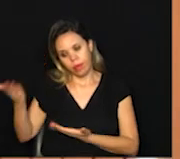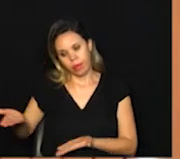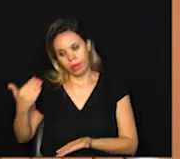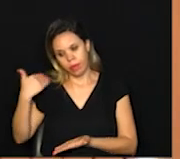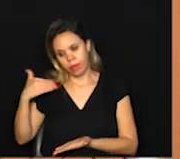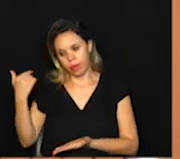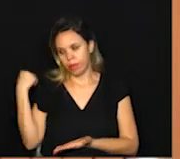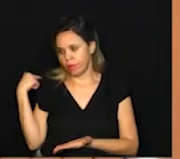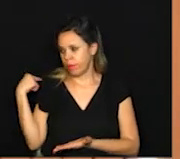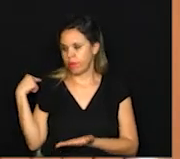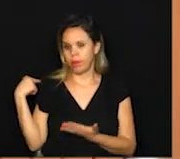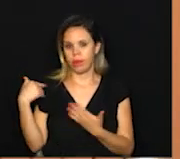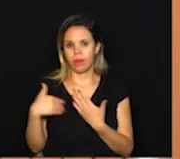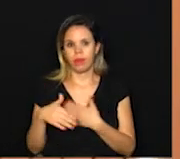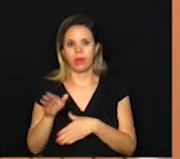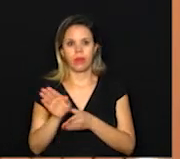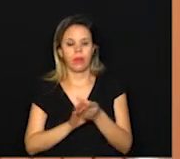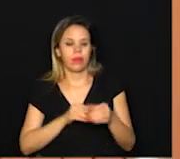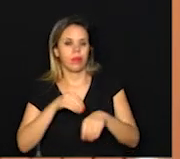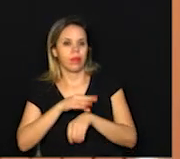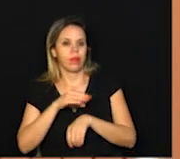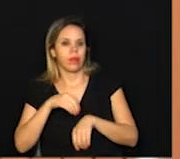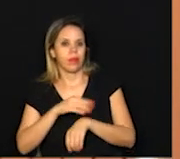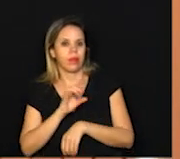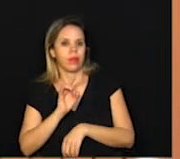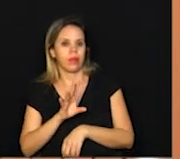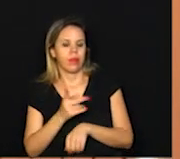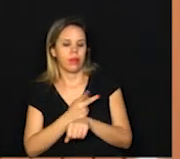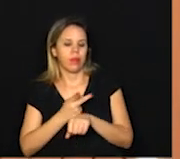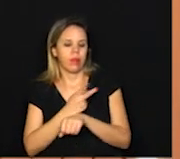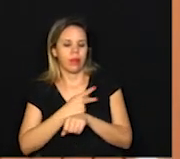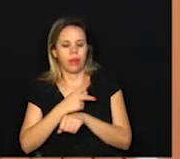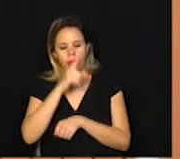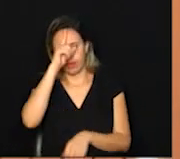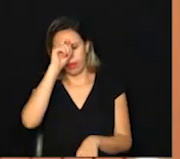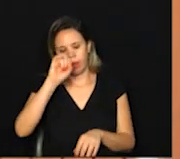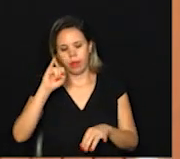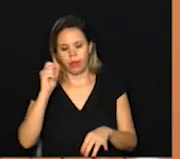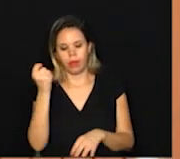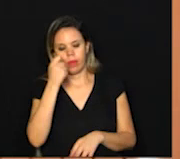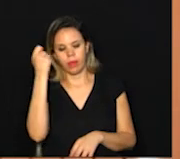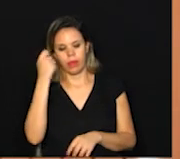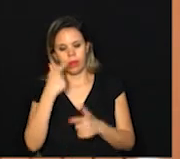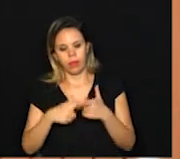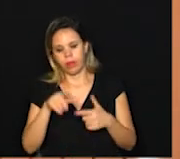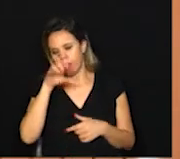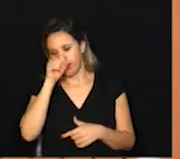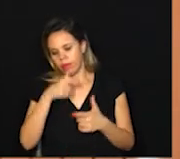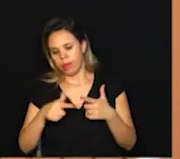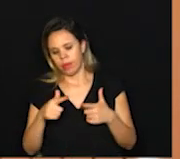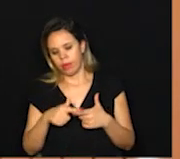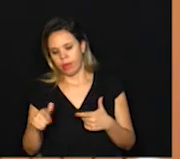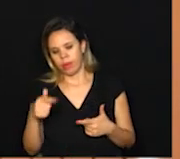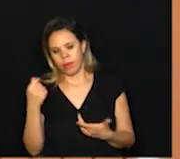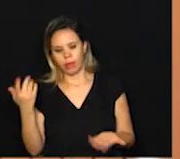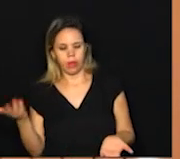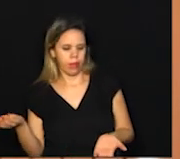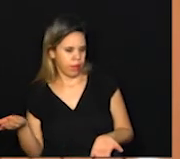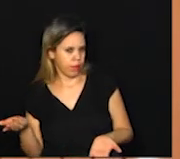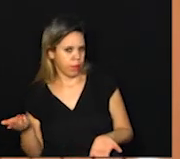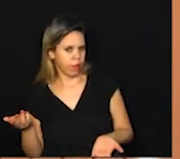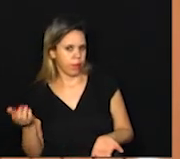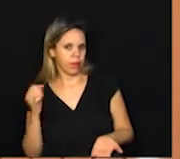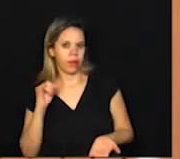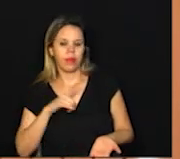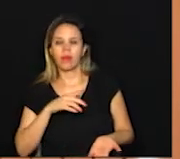estavam, as orientações eram que só procurasse o hospital quando tivesse algum quadro respiratório importante, ou seja,